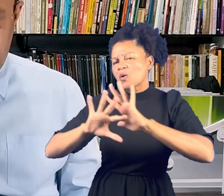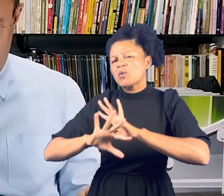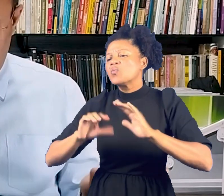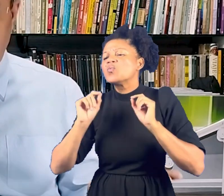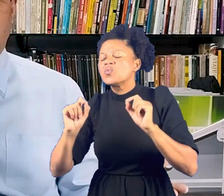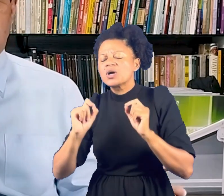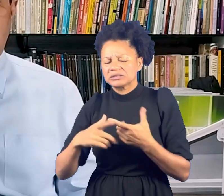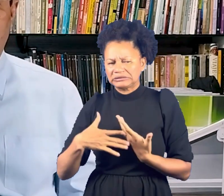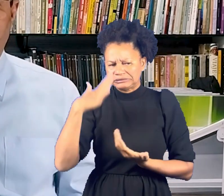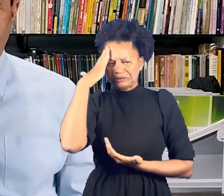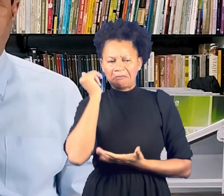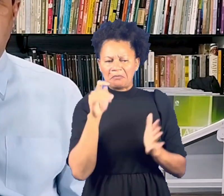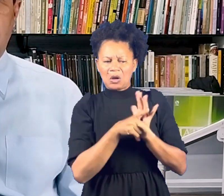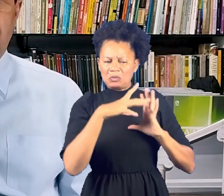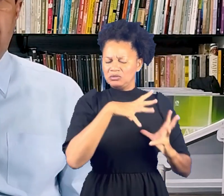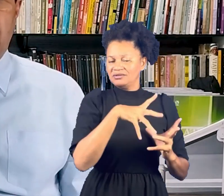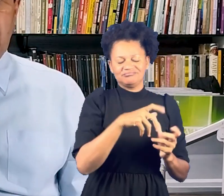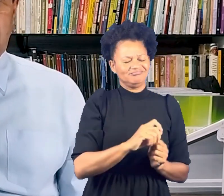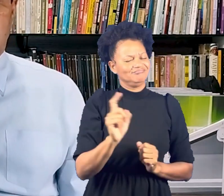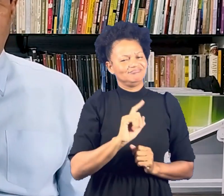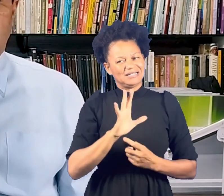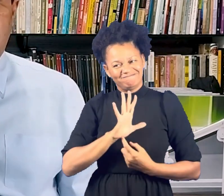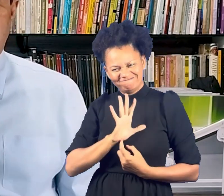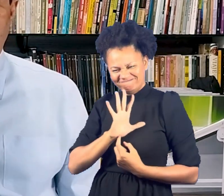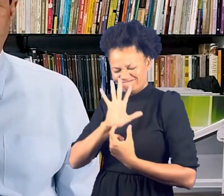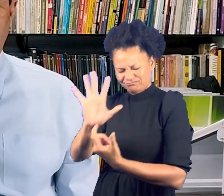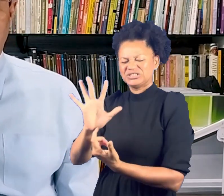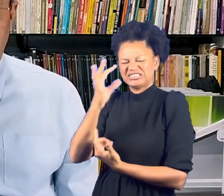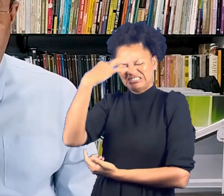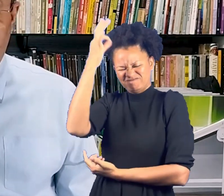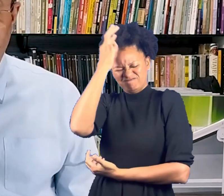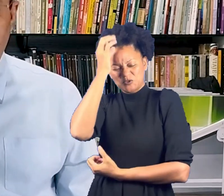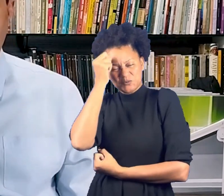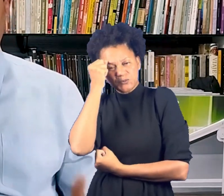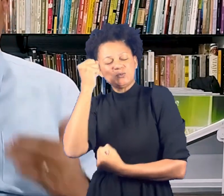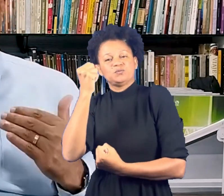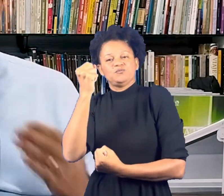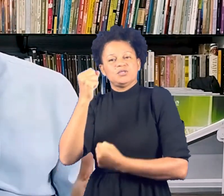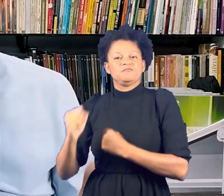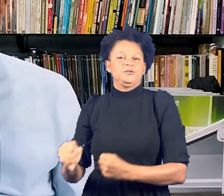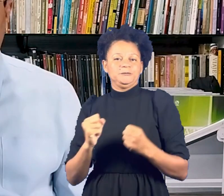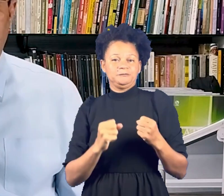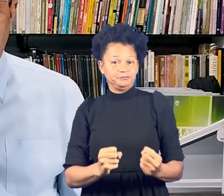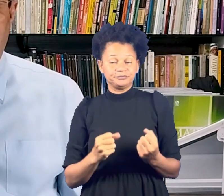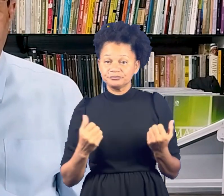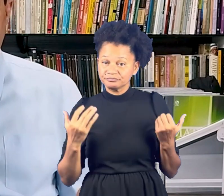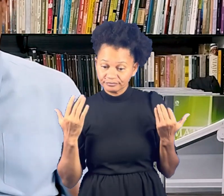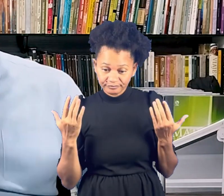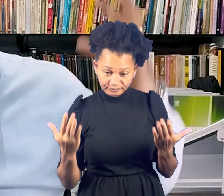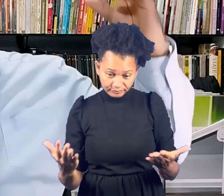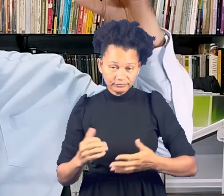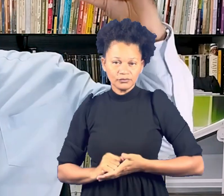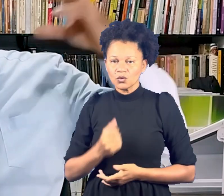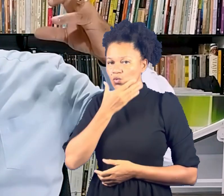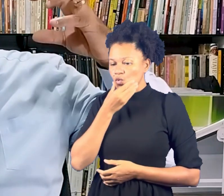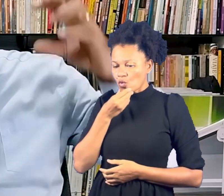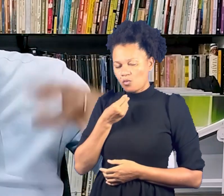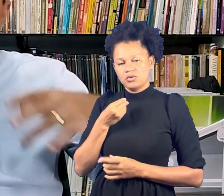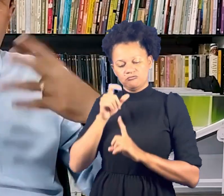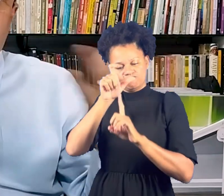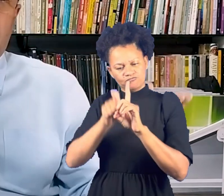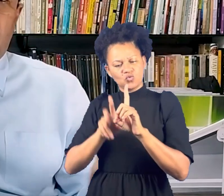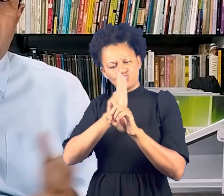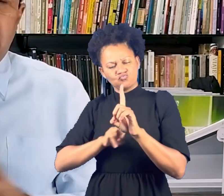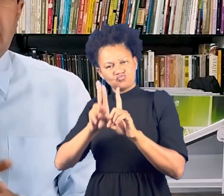persuasivas de sabedoria humana, mas em demonstração de espírito e de poder. Então, o homem usado